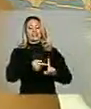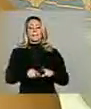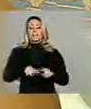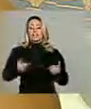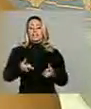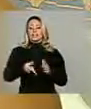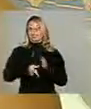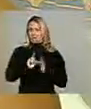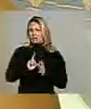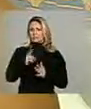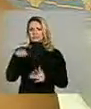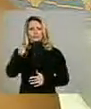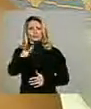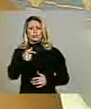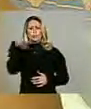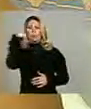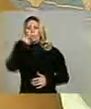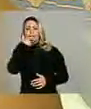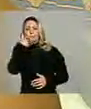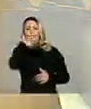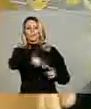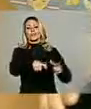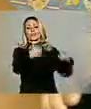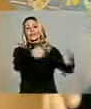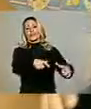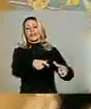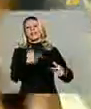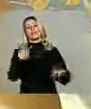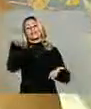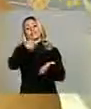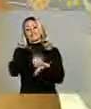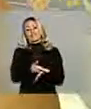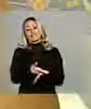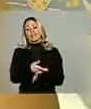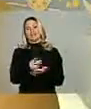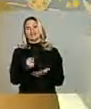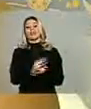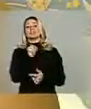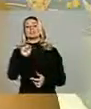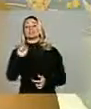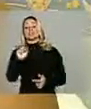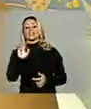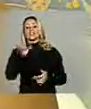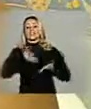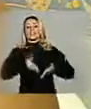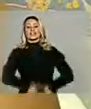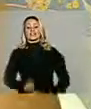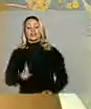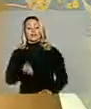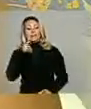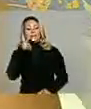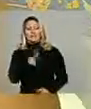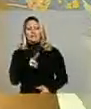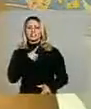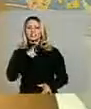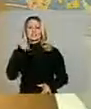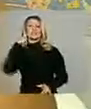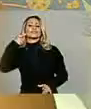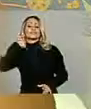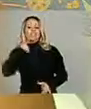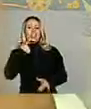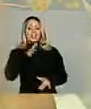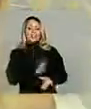época não tinha no posto, aí eu tinha que comprar. E o que aconteceu? Ele nasceu, só que eu só vim perceber que ele era surdo